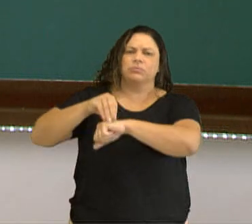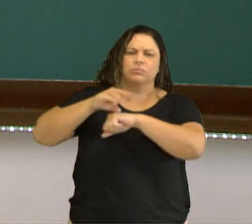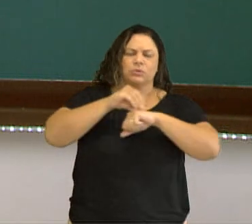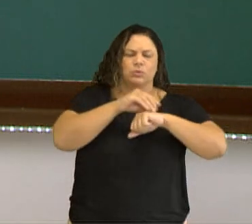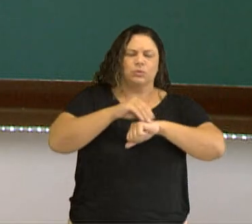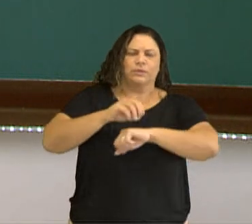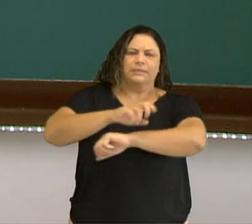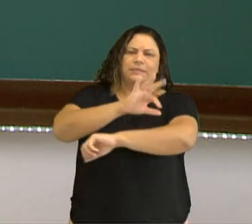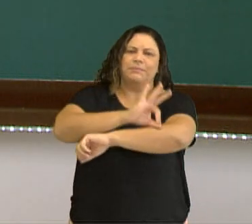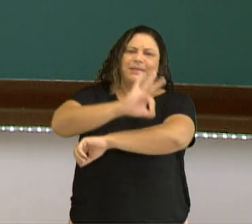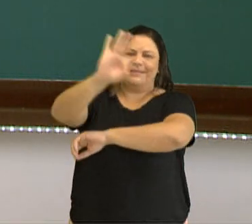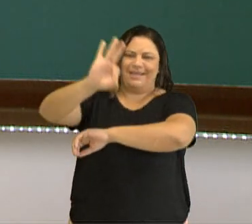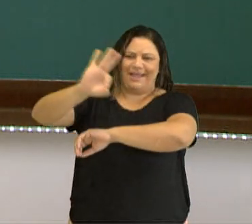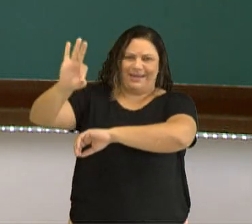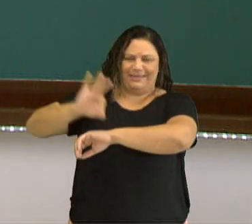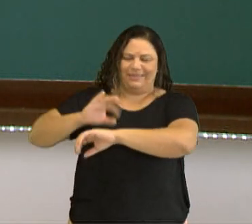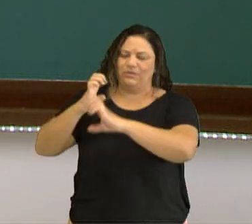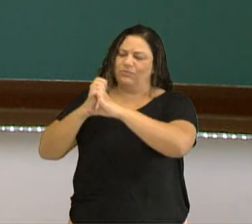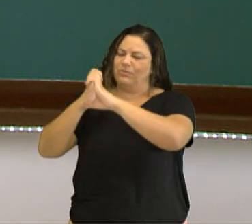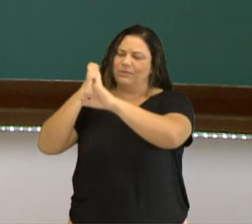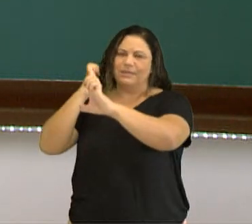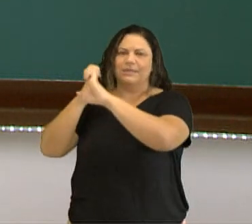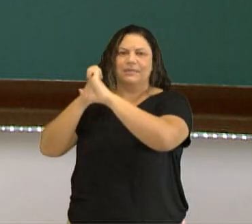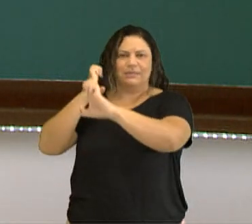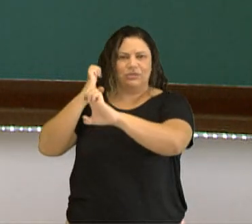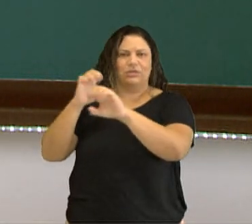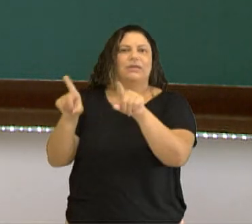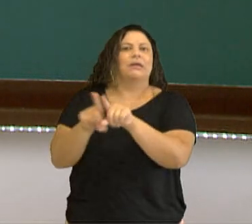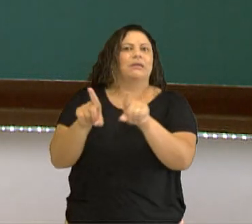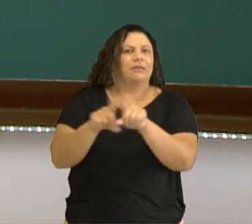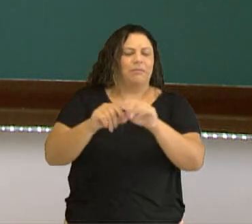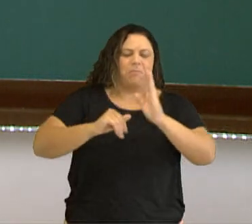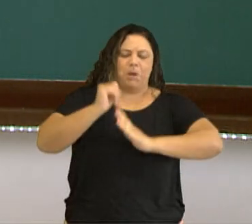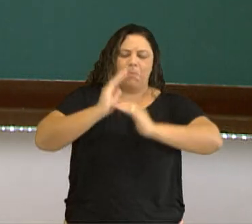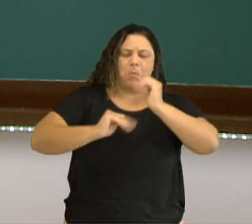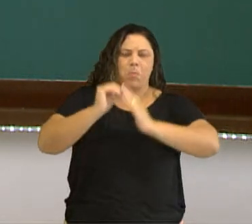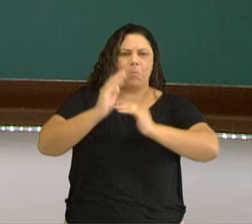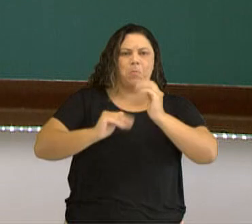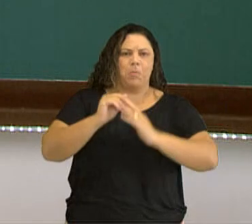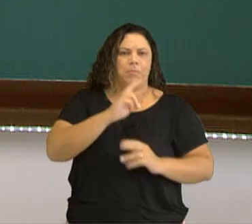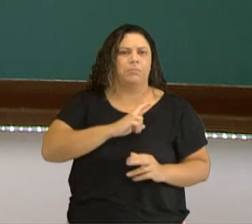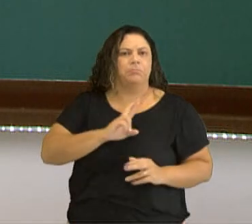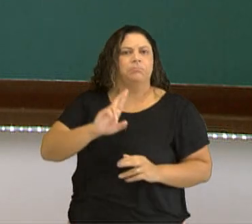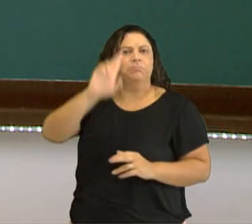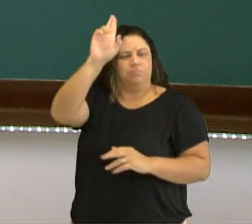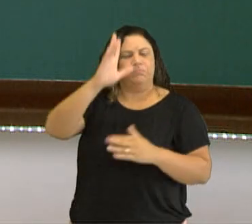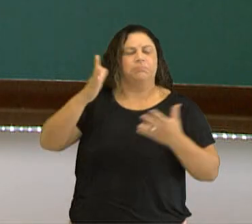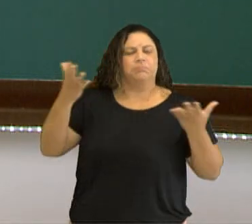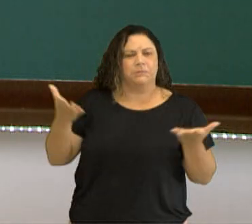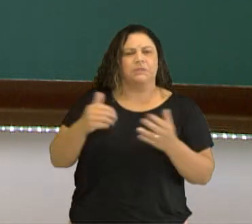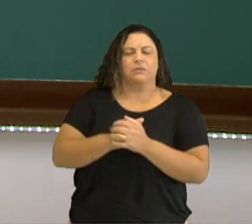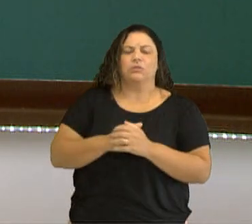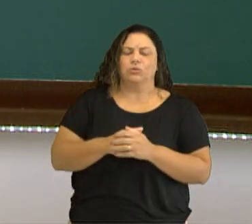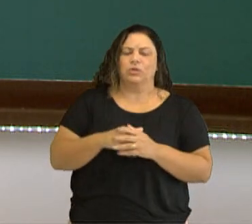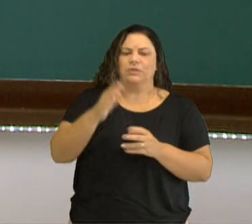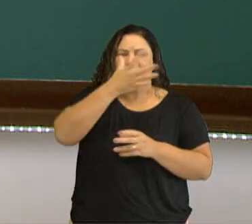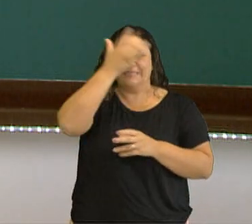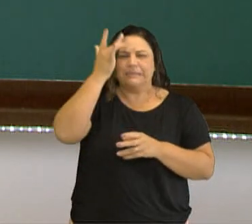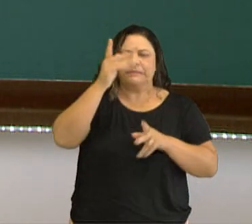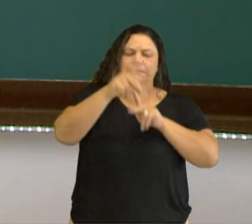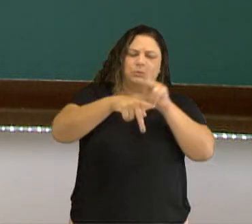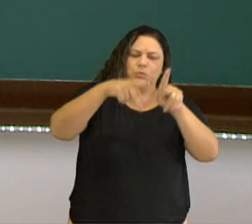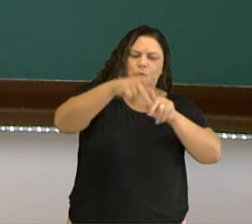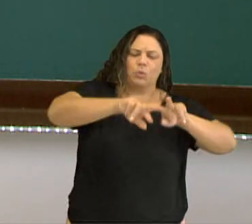arquitetura e engenharia, em construir, né? As construções religiosas, né? As construções civis, né? As construções